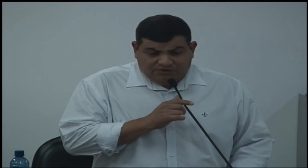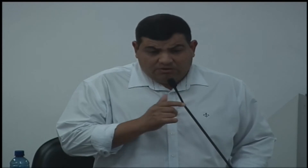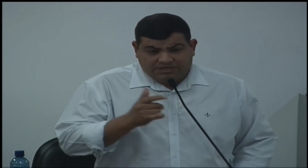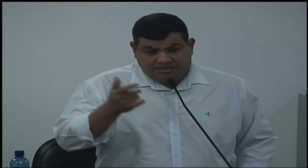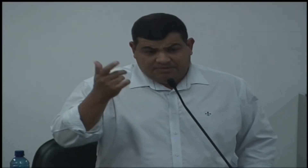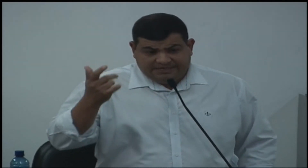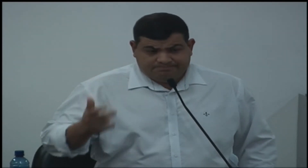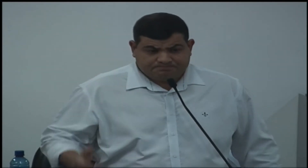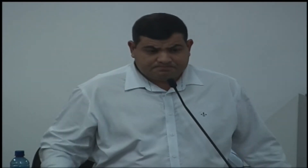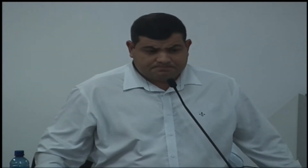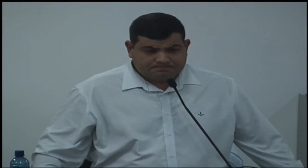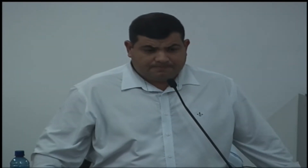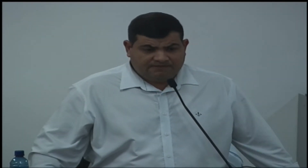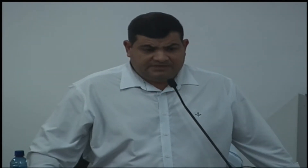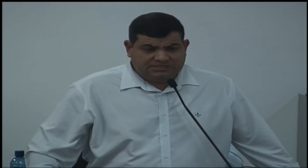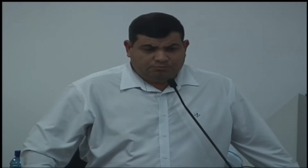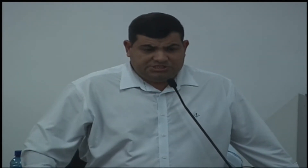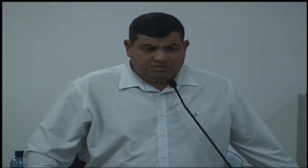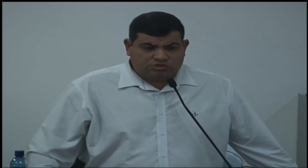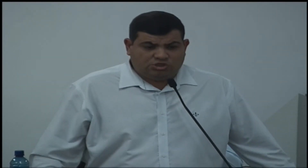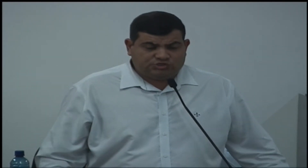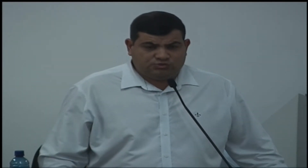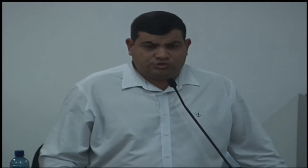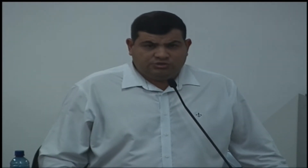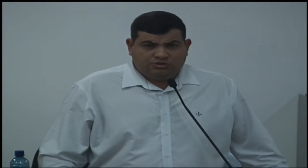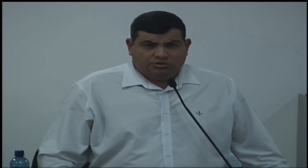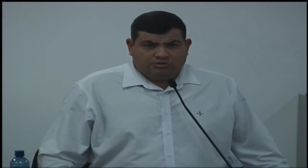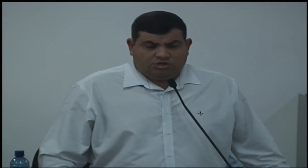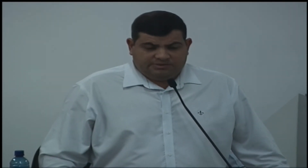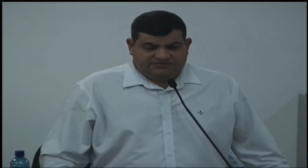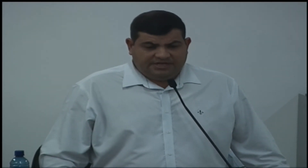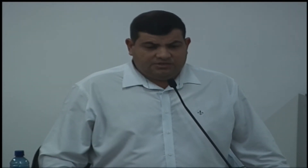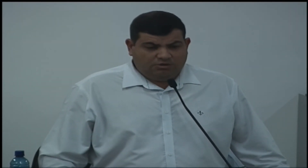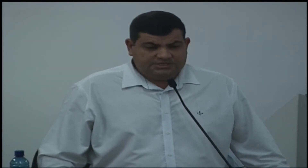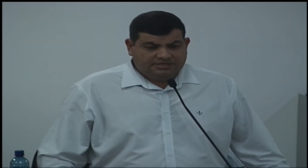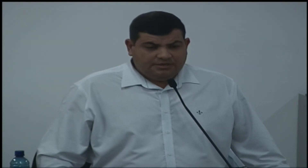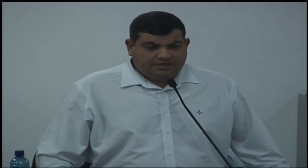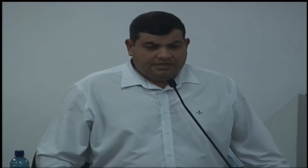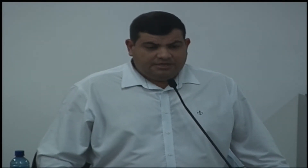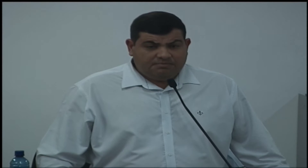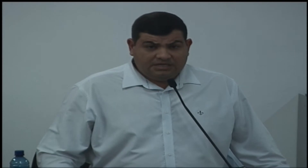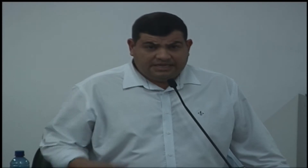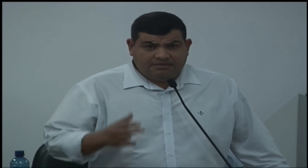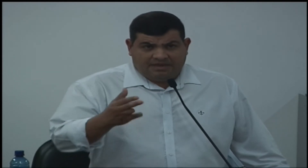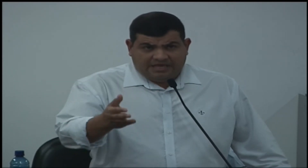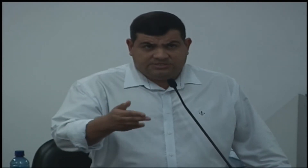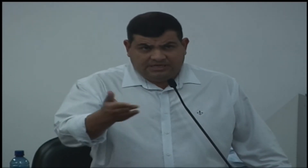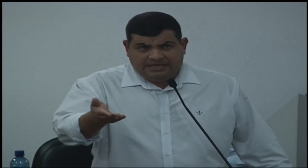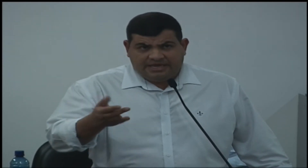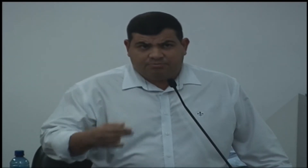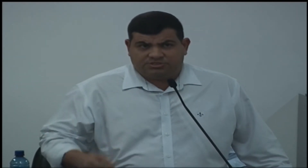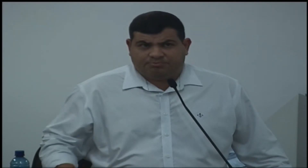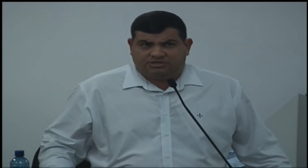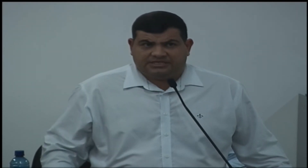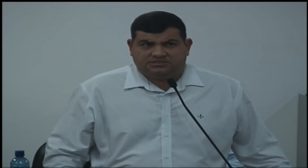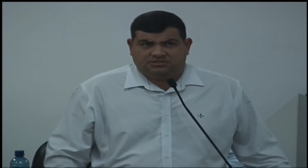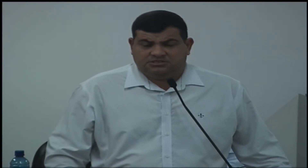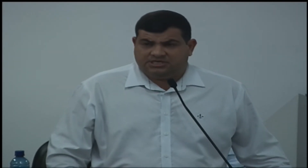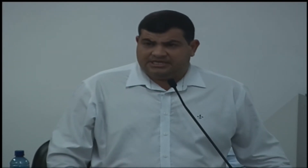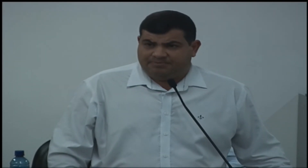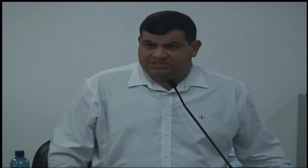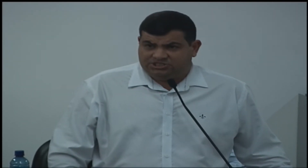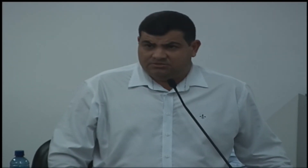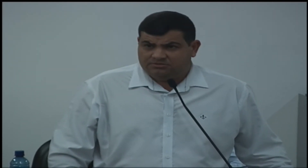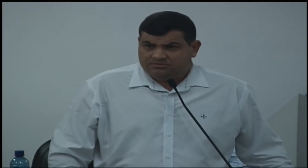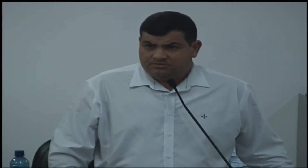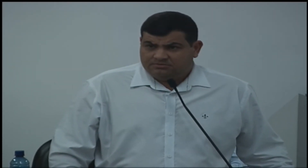E eu fico aqui também fazendo um pedido aos nossos nobres vereadores que mandem e-mails e liguem para os deputados de